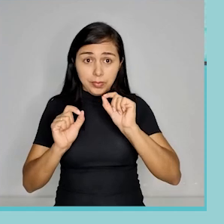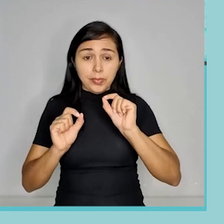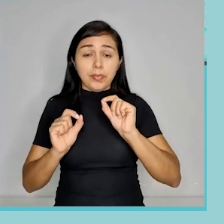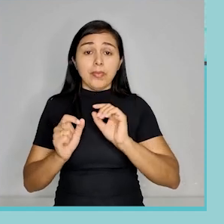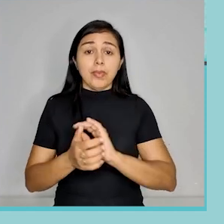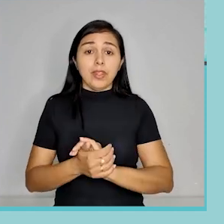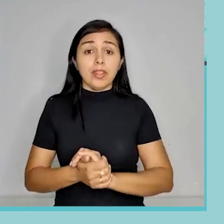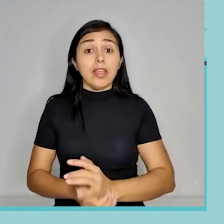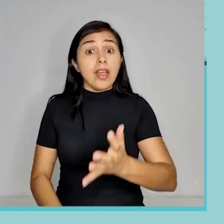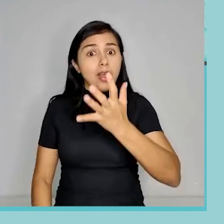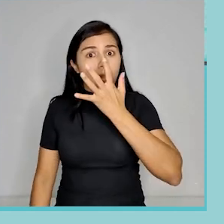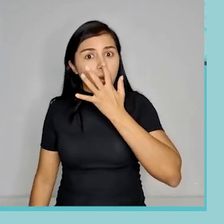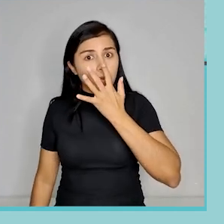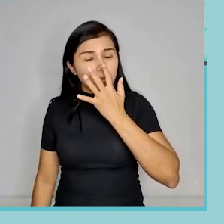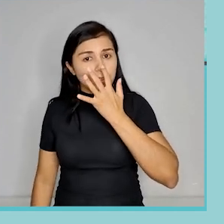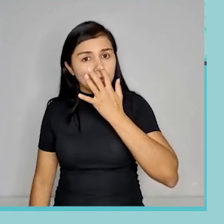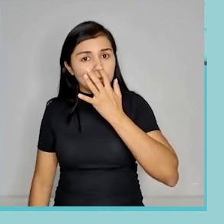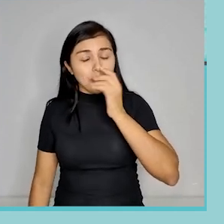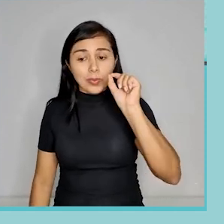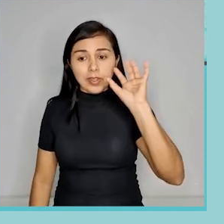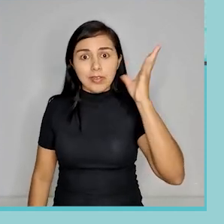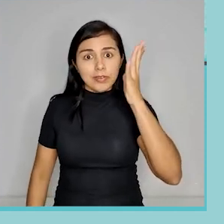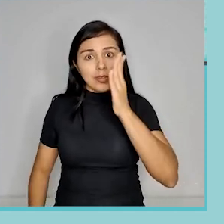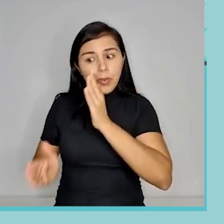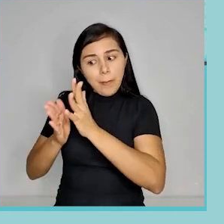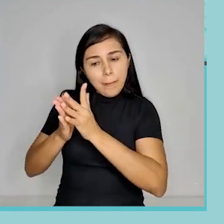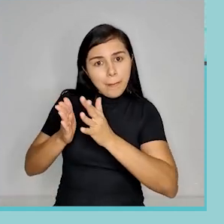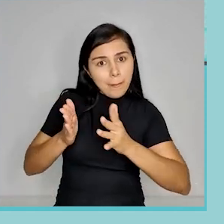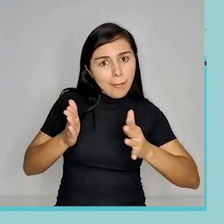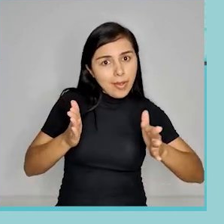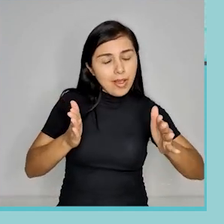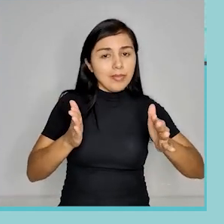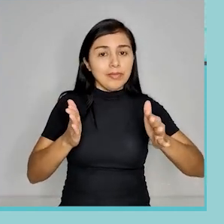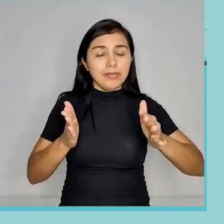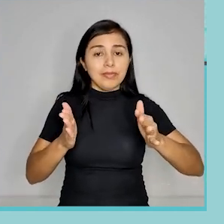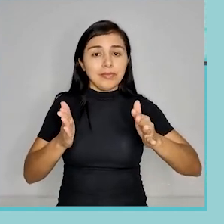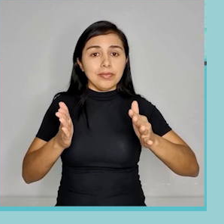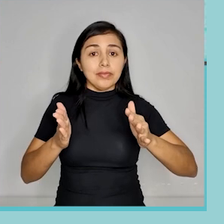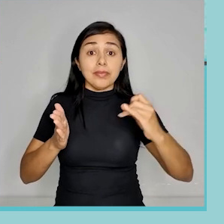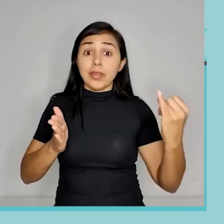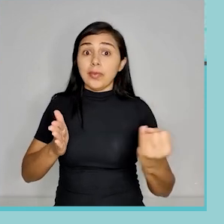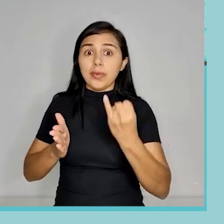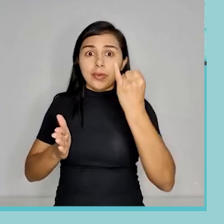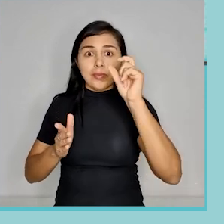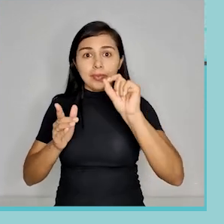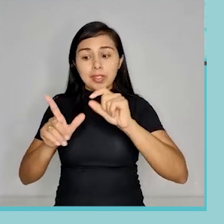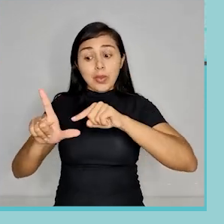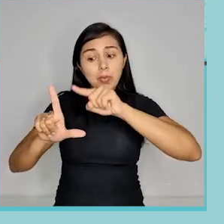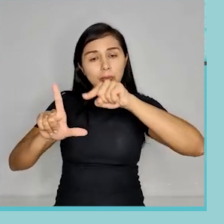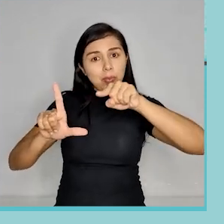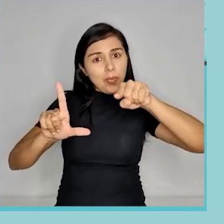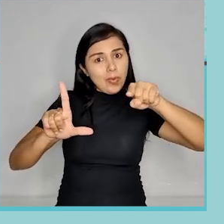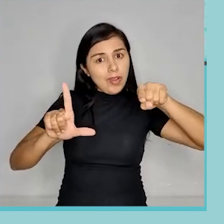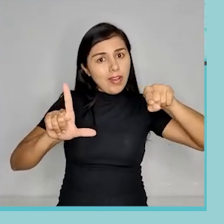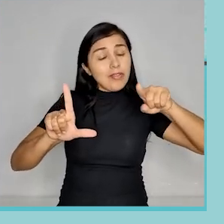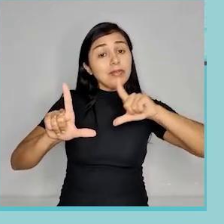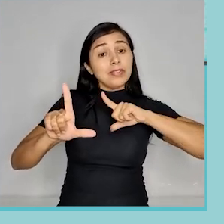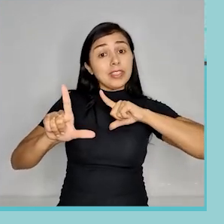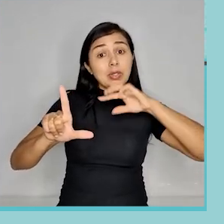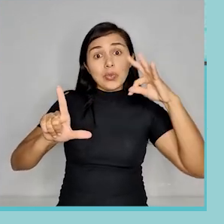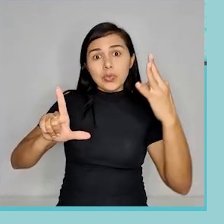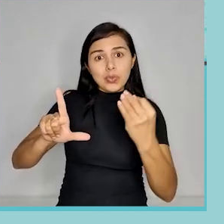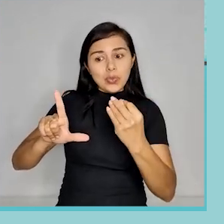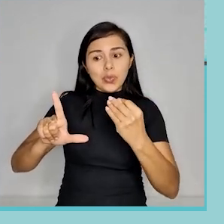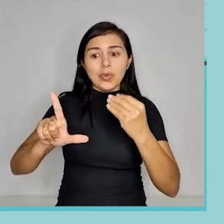a partir da observação do que ocorre ao longo do tempo. Portanto, é importante que o gráfico seja feito corretamente